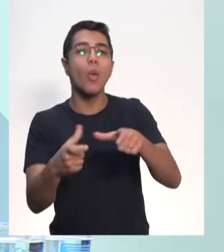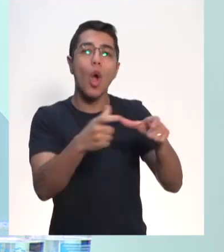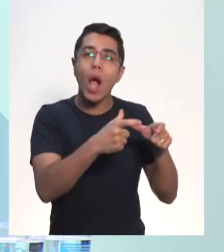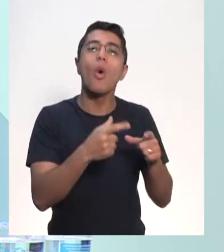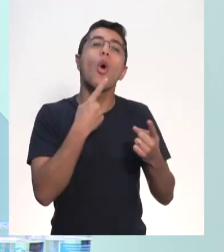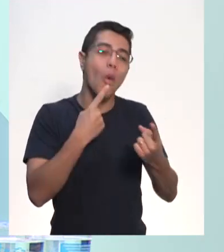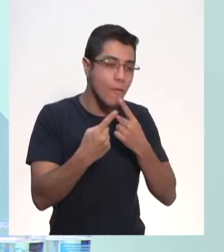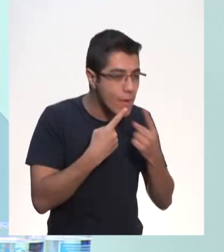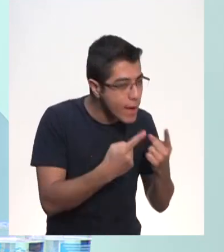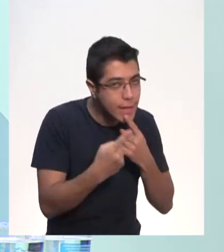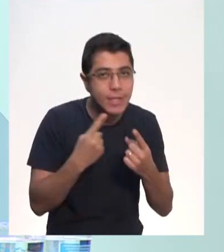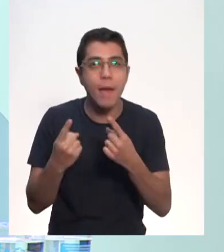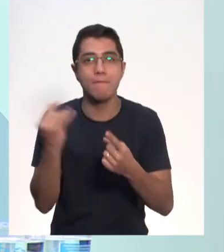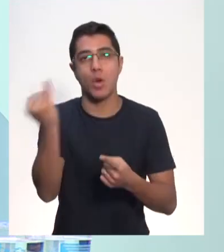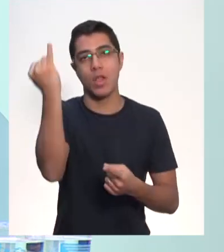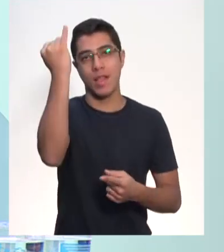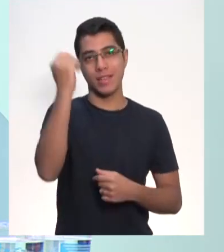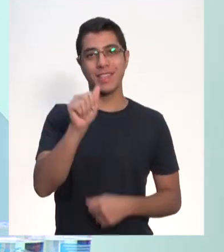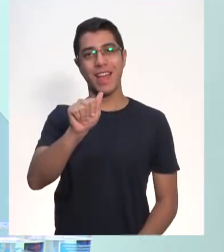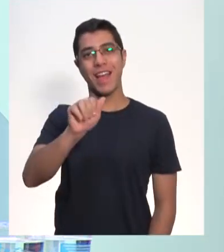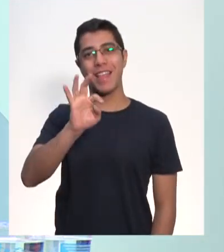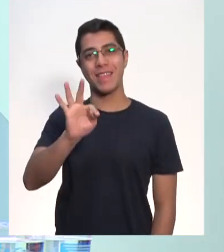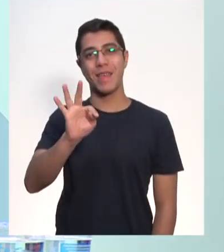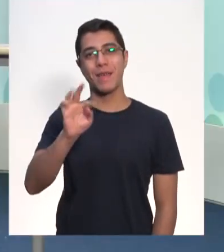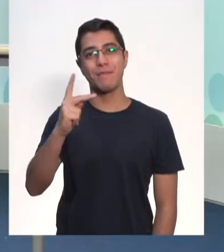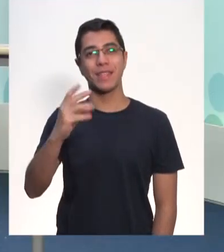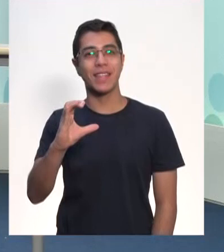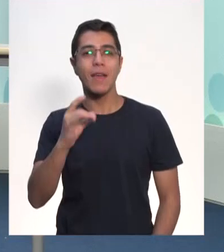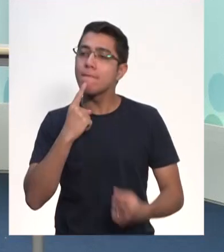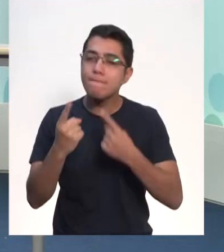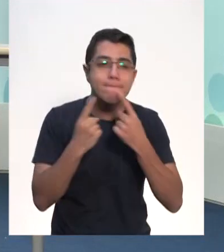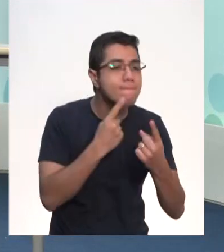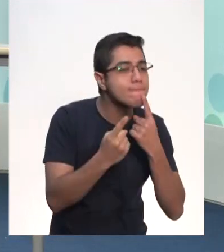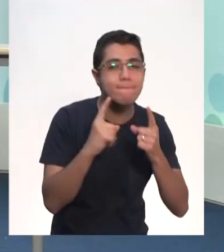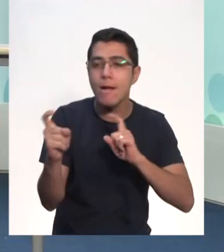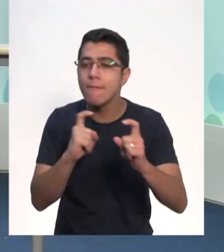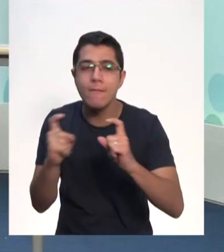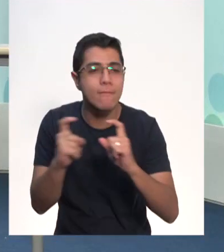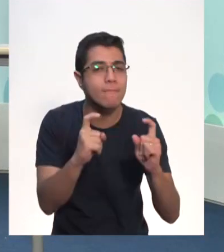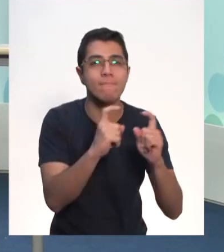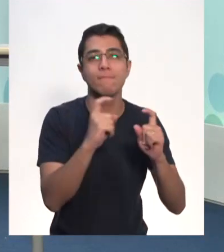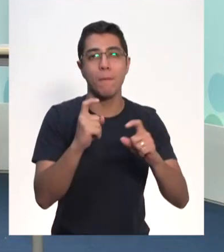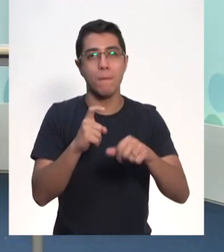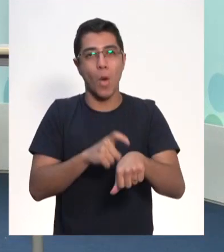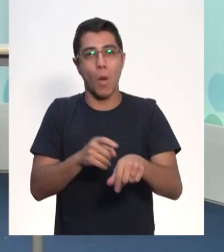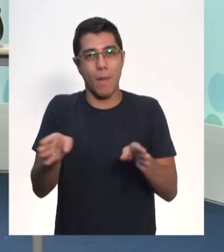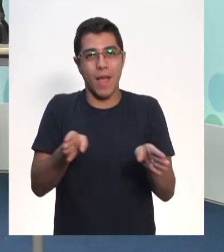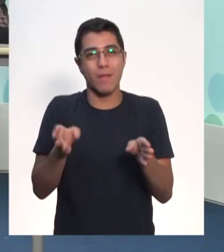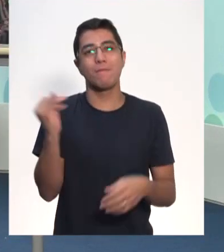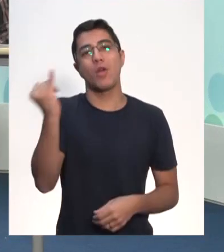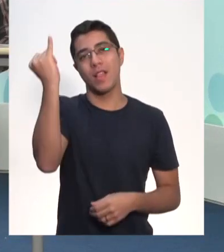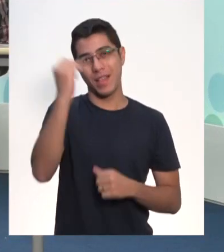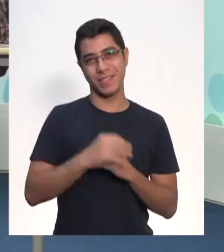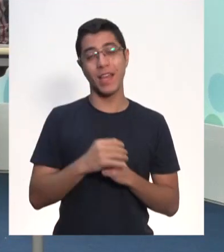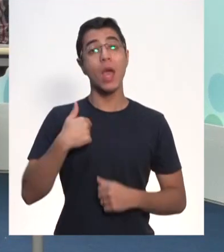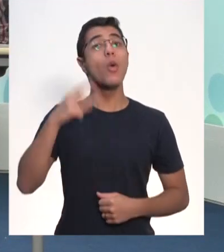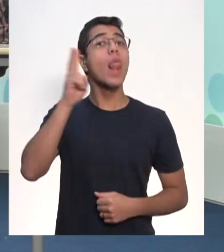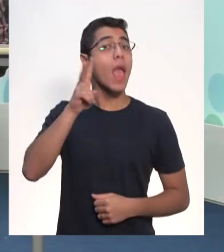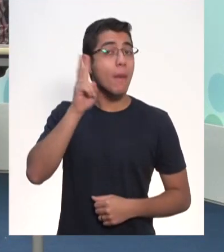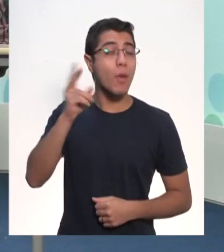há muito tempo, mas eu lembro de sala de aula, acredito que isso aconteceu com muitas pessoas, como